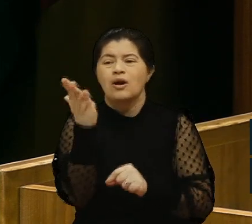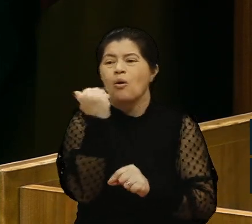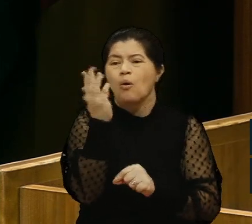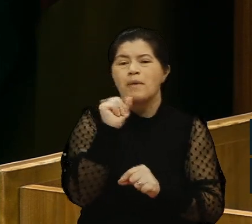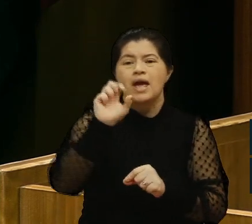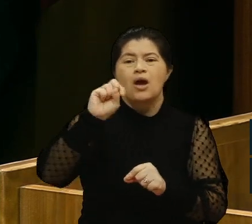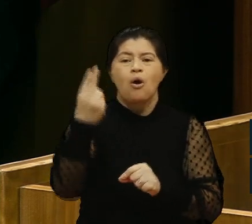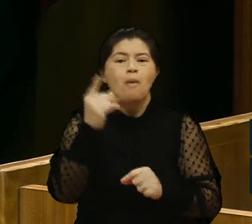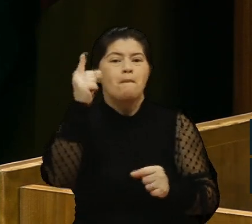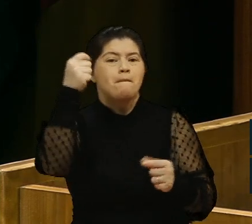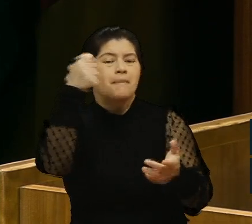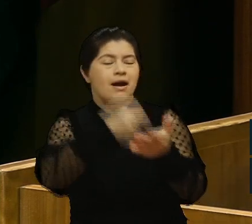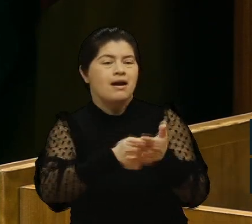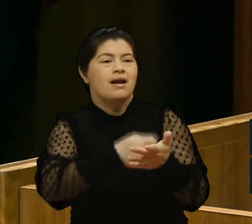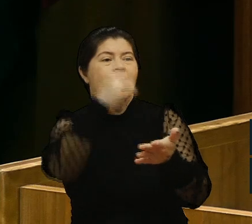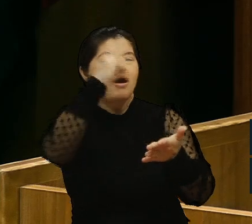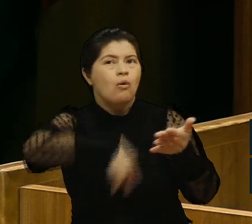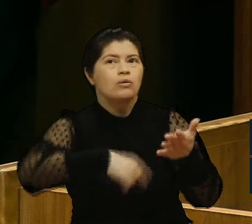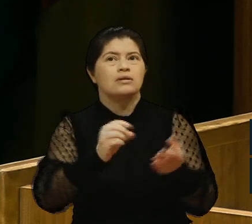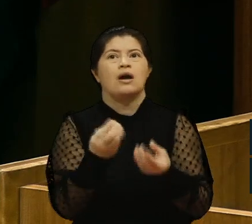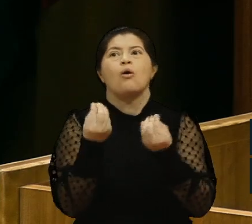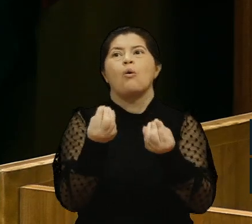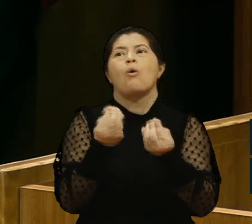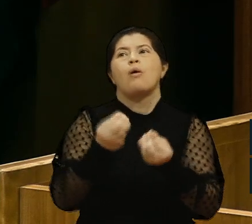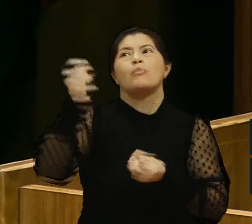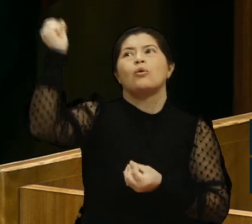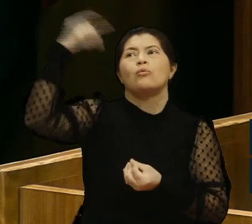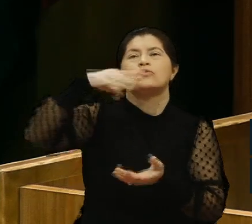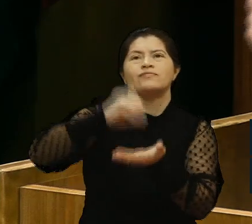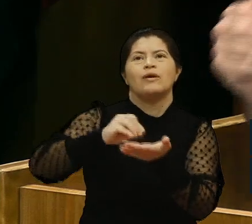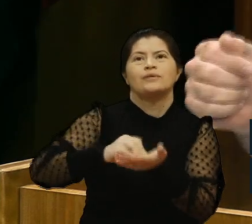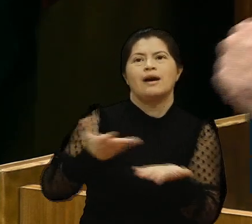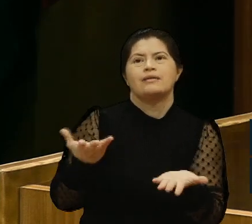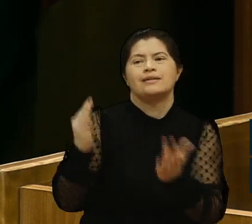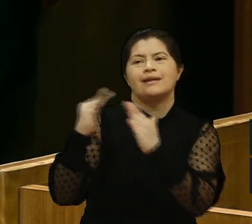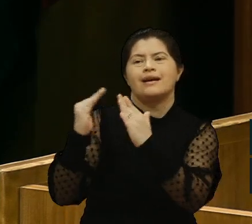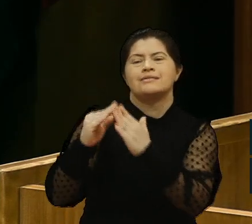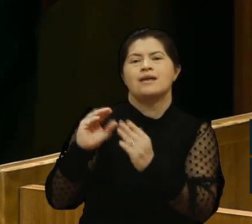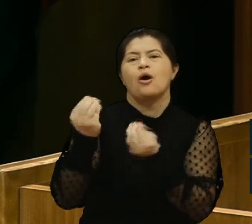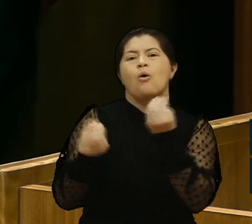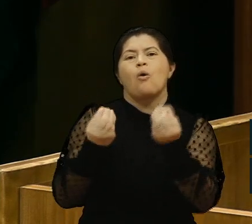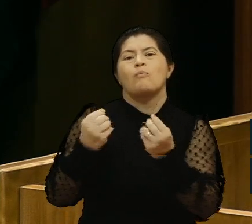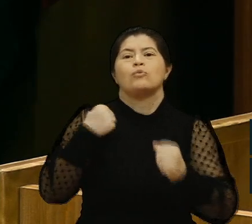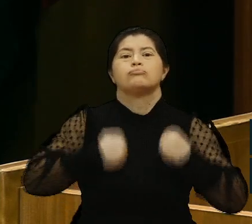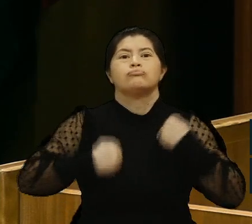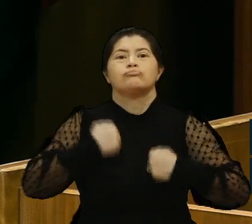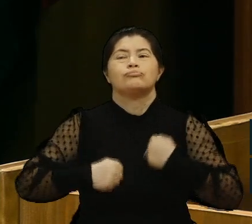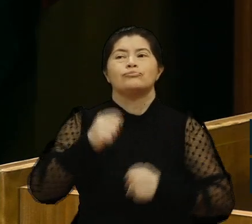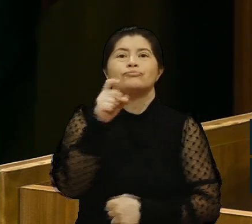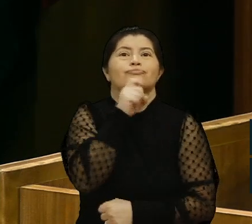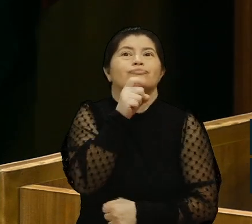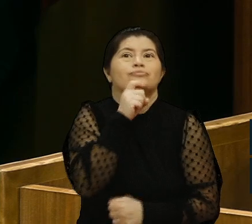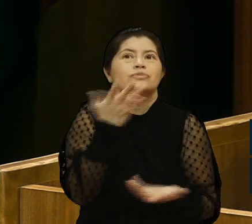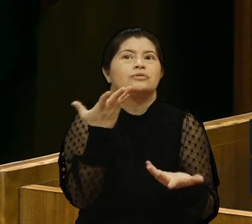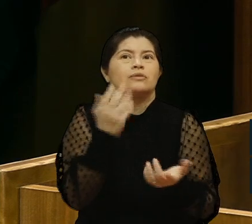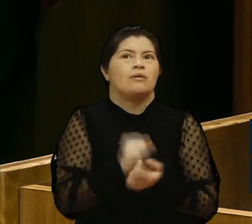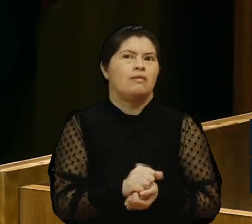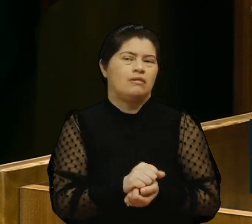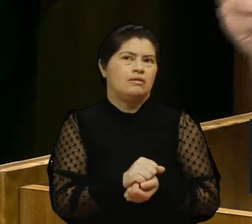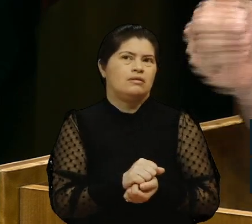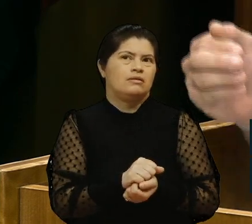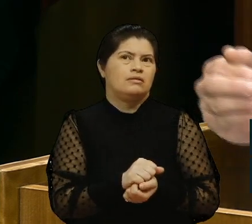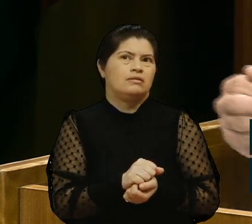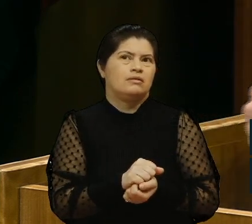luz. Porque como é que vai ficar sem luz em casa? Como é que vai tomar banho no inverno? Então as pessoas